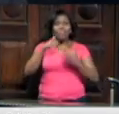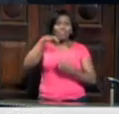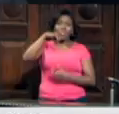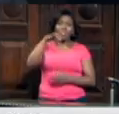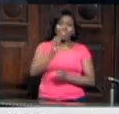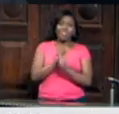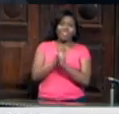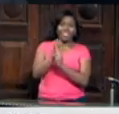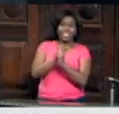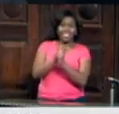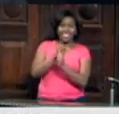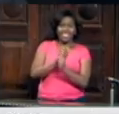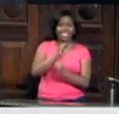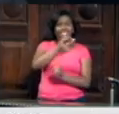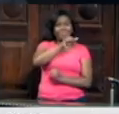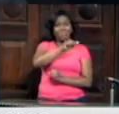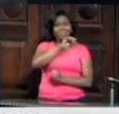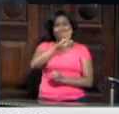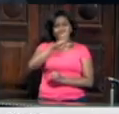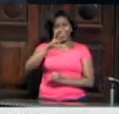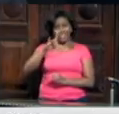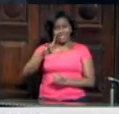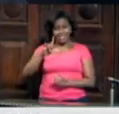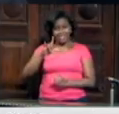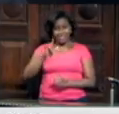anos da Academia Carioca de Letras.